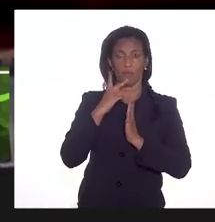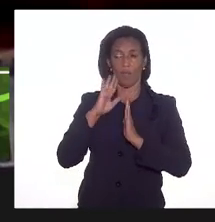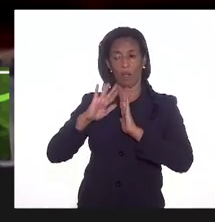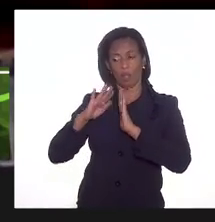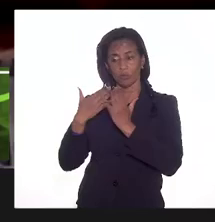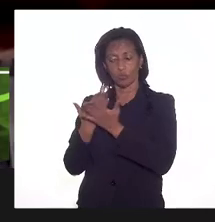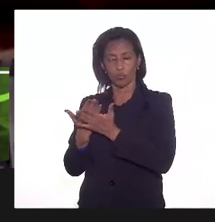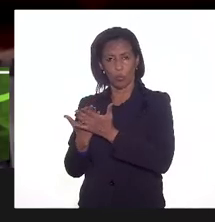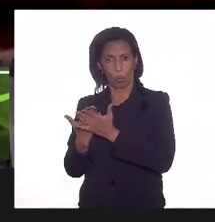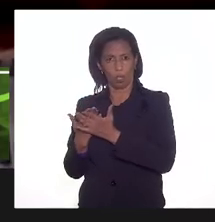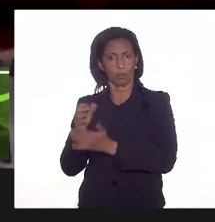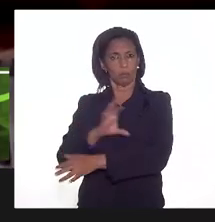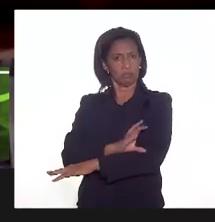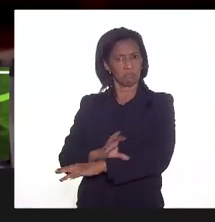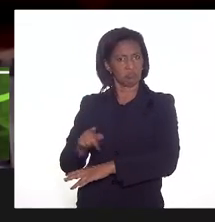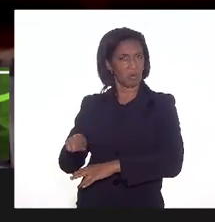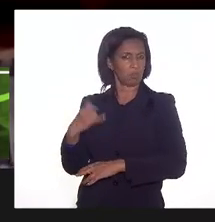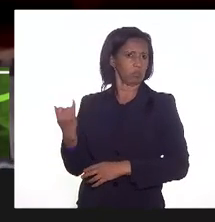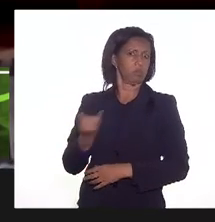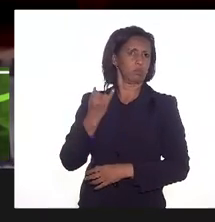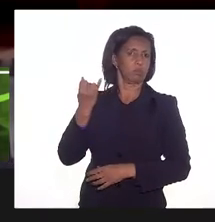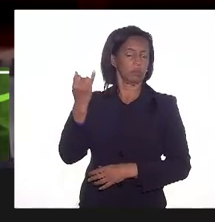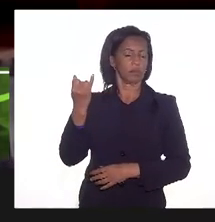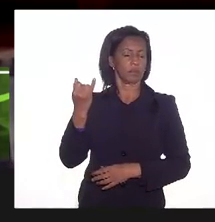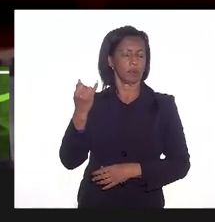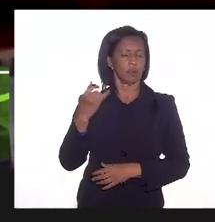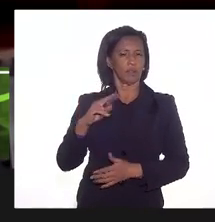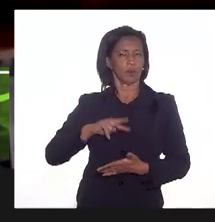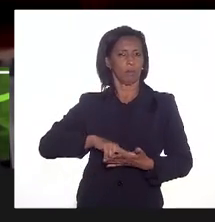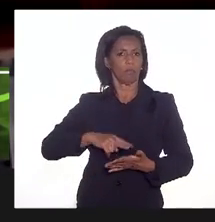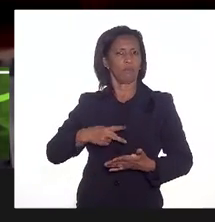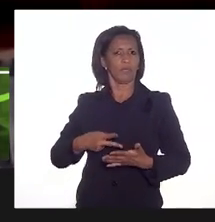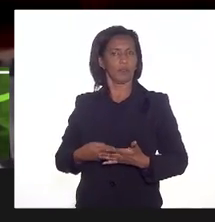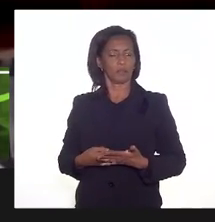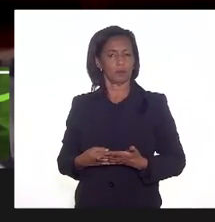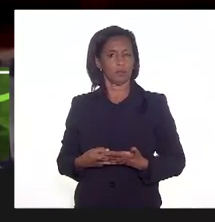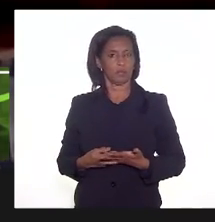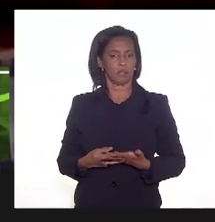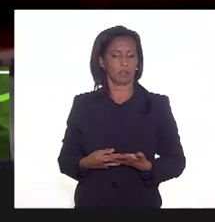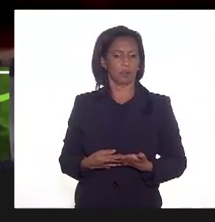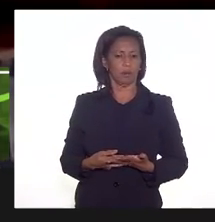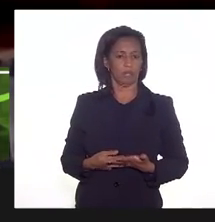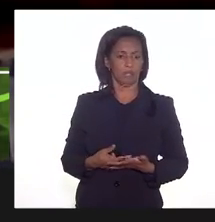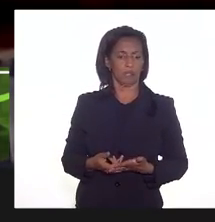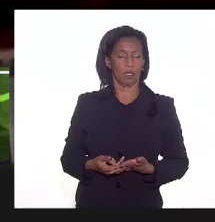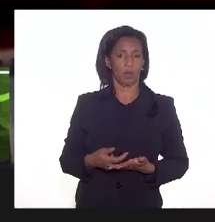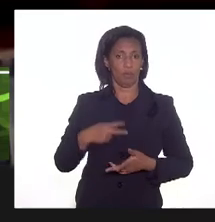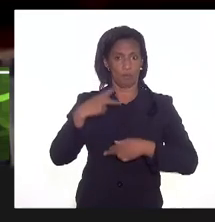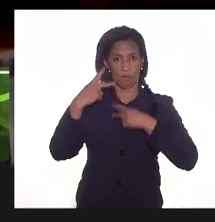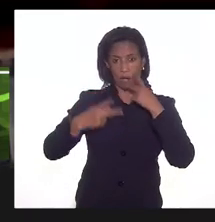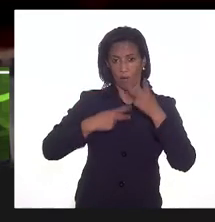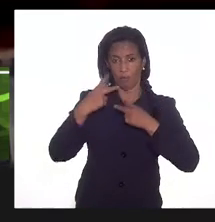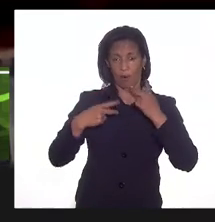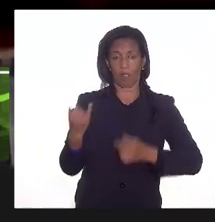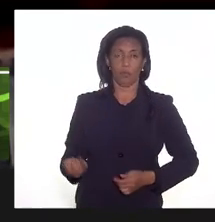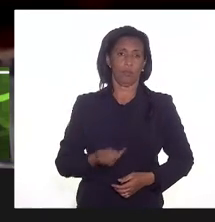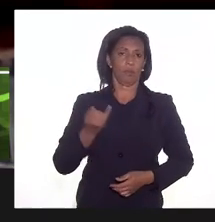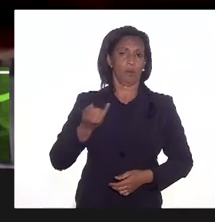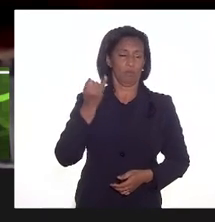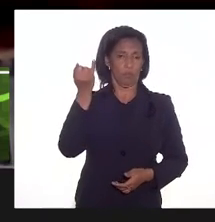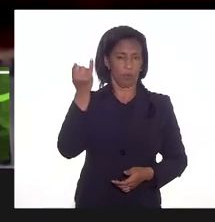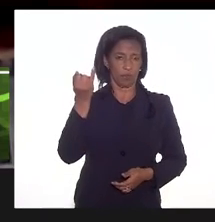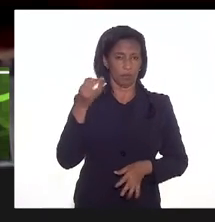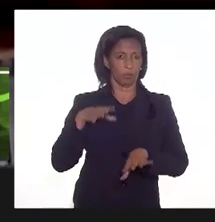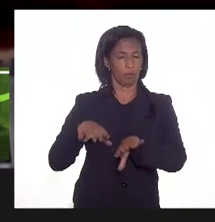cultura que é fundamental e você traz uma versão uma versão não uma fala sobre a importância